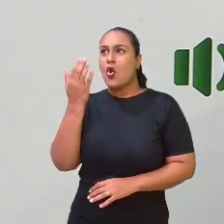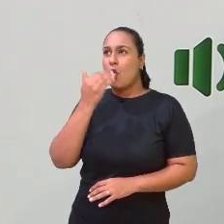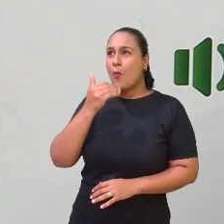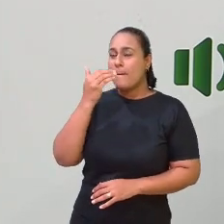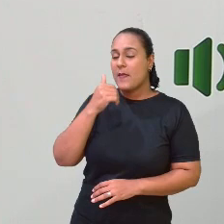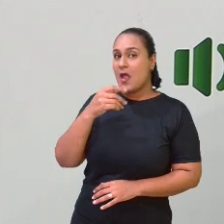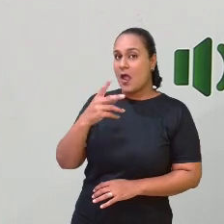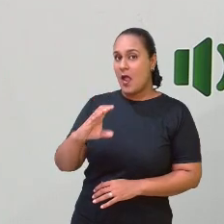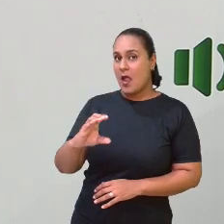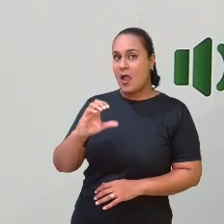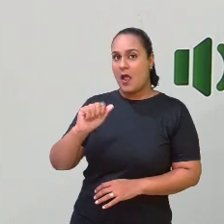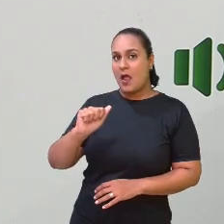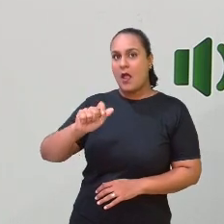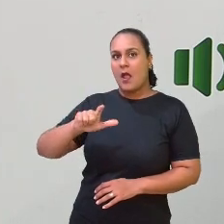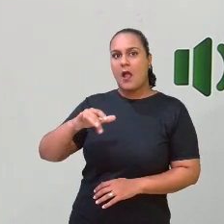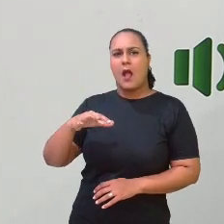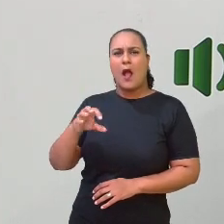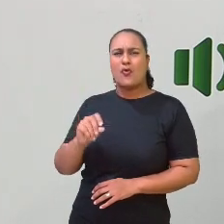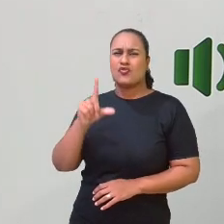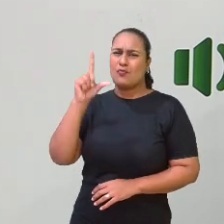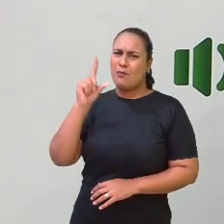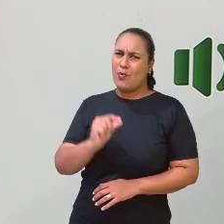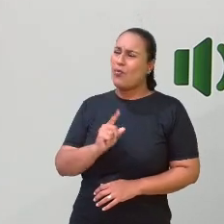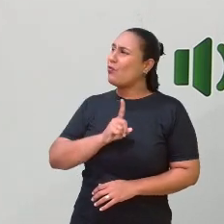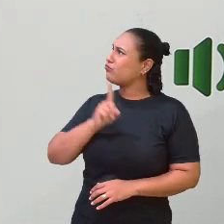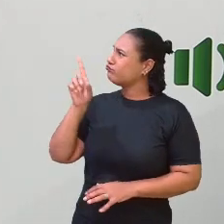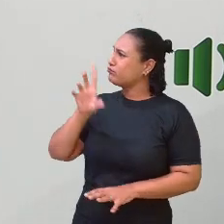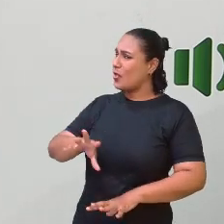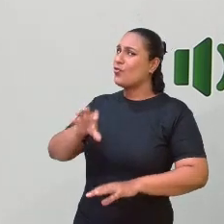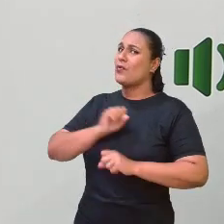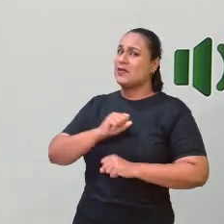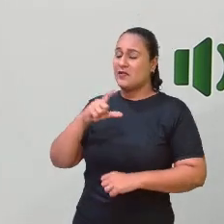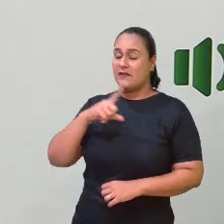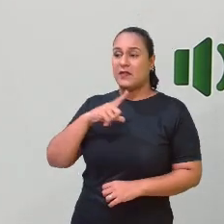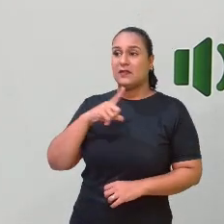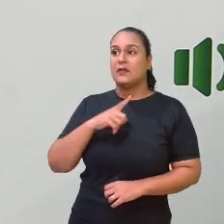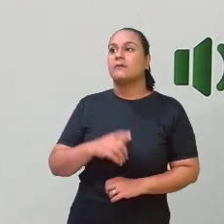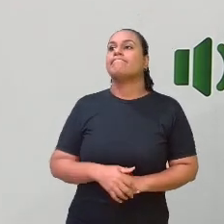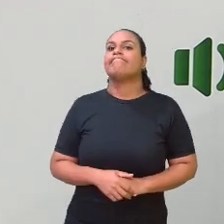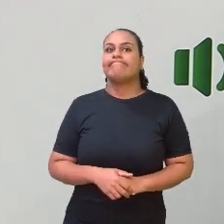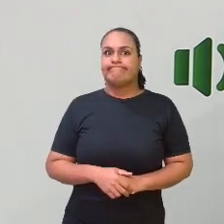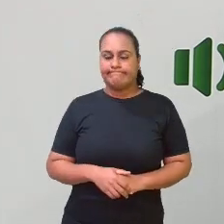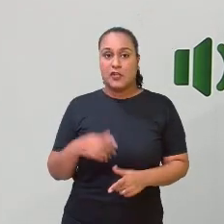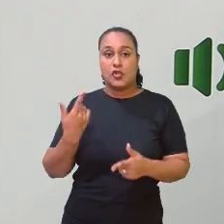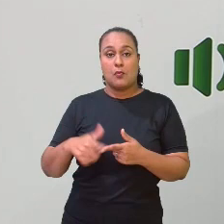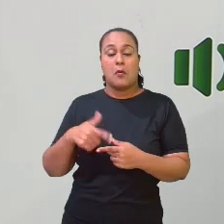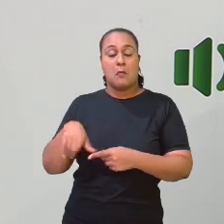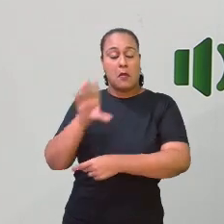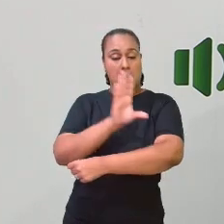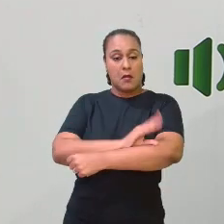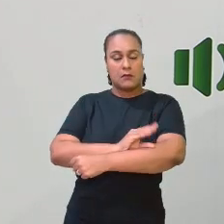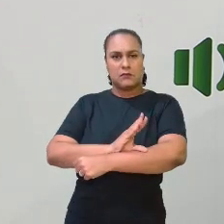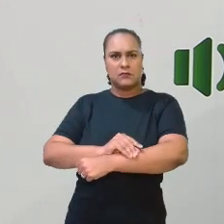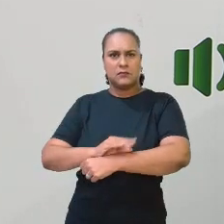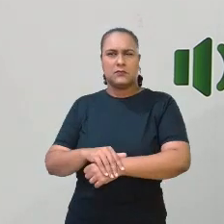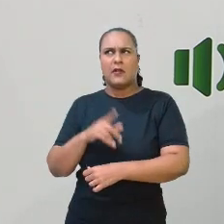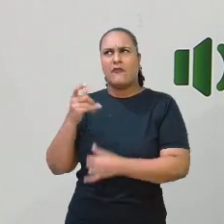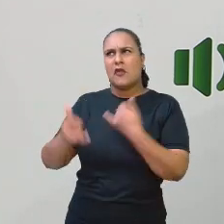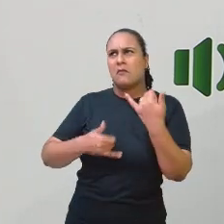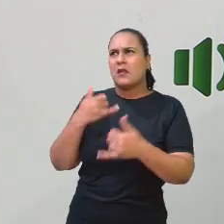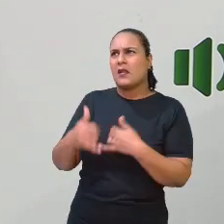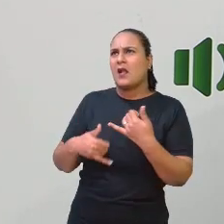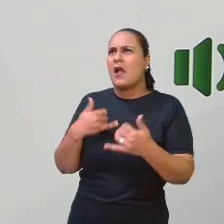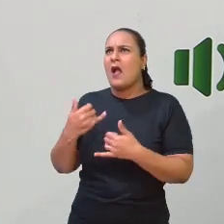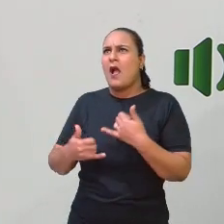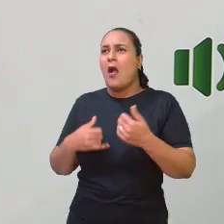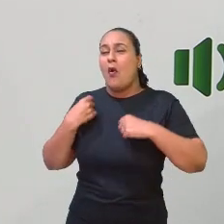consumir, maior a chance de a gente adquirir essa doença. A distensão muscular, que tem a ver com foi brincar,